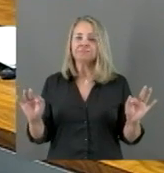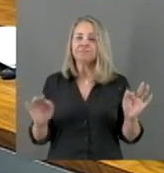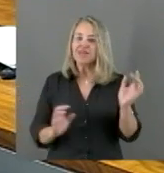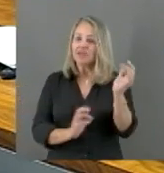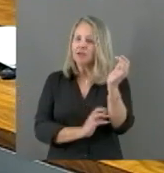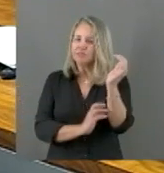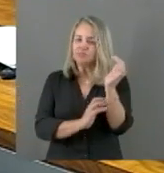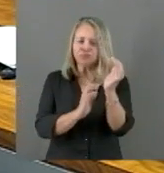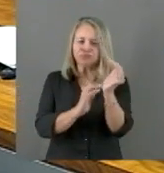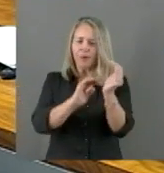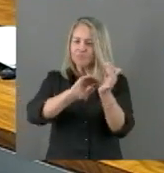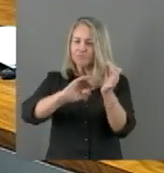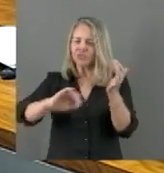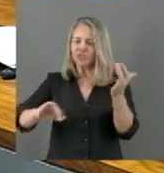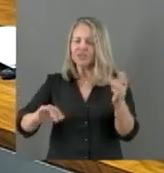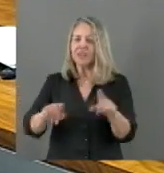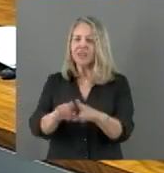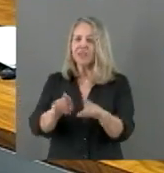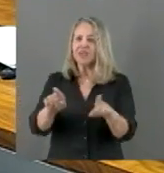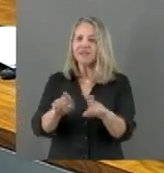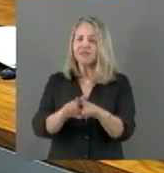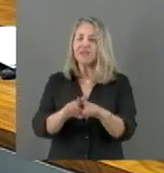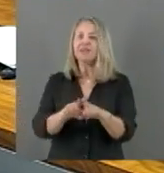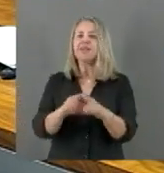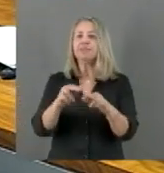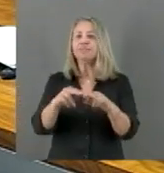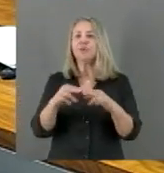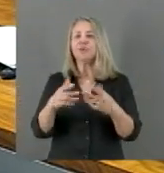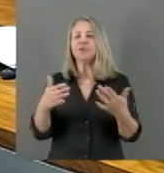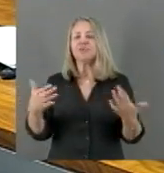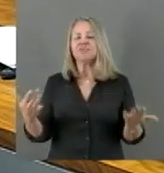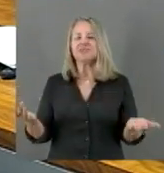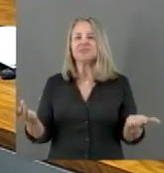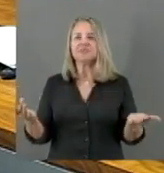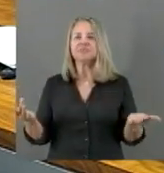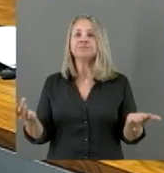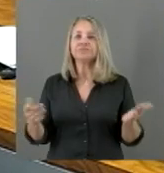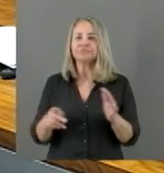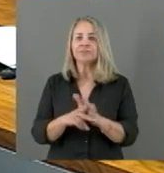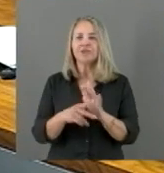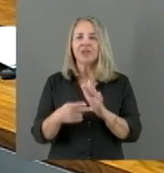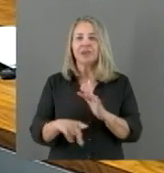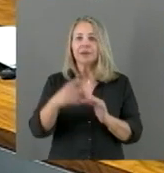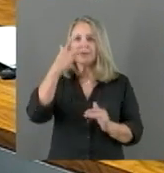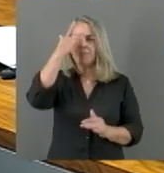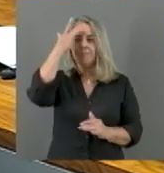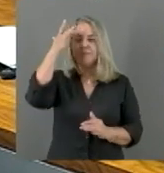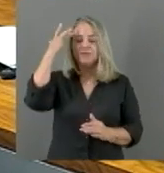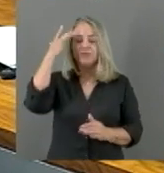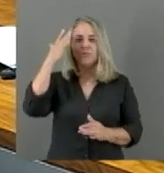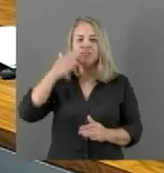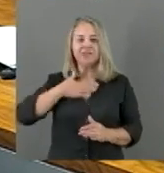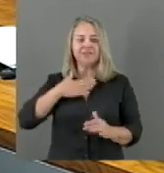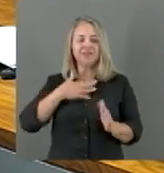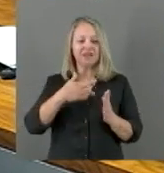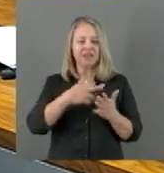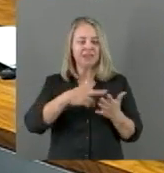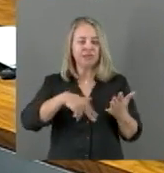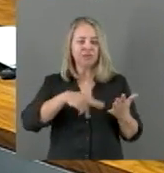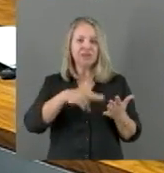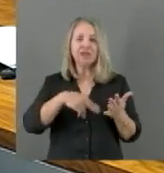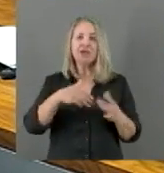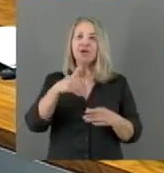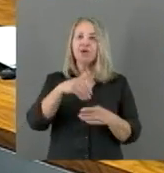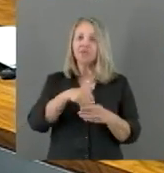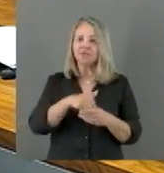desburocratiza e, por isso, e por as razões aqui do próprio autor e da minha relatoria, o voto só